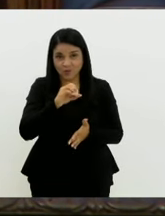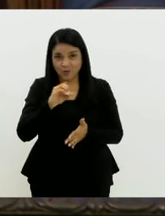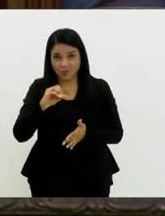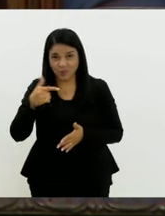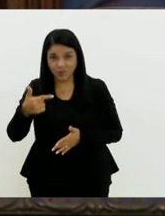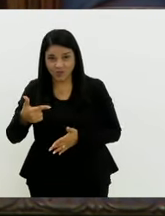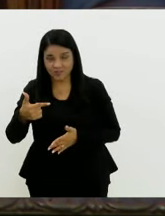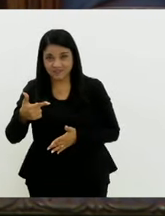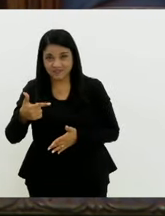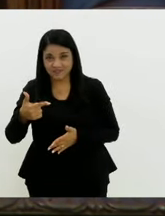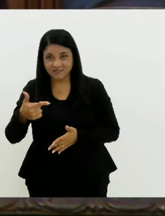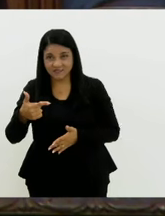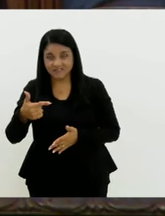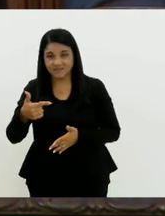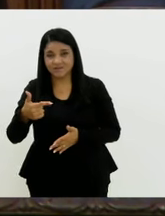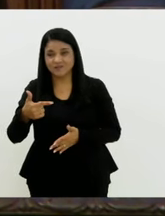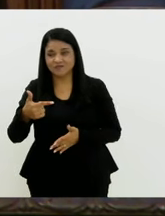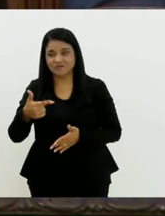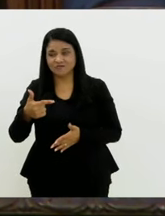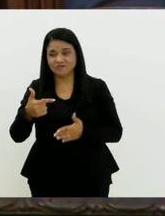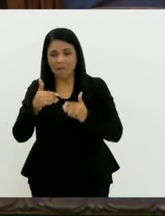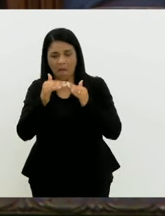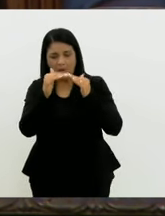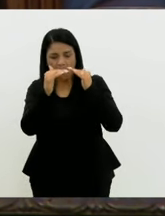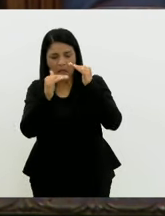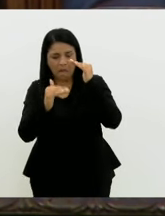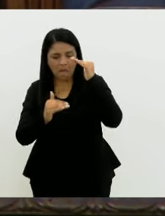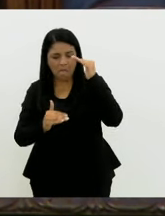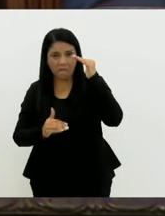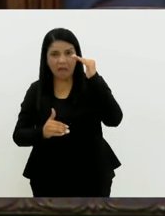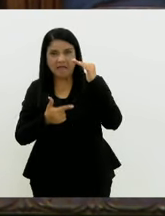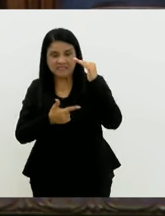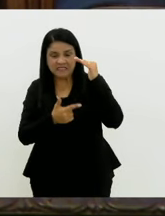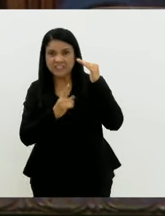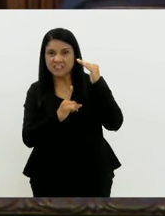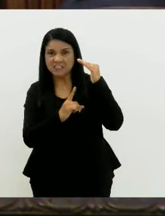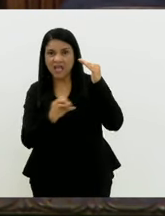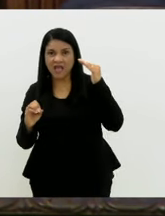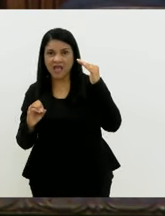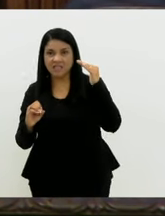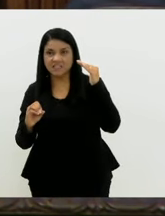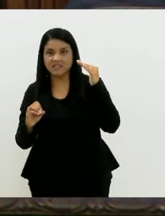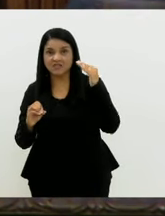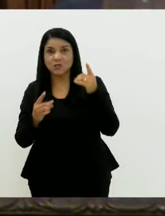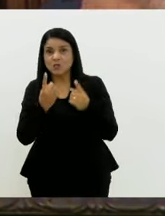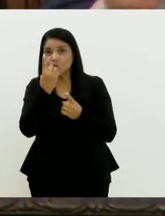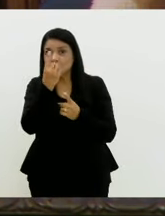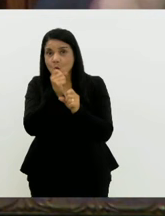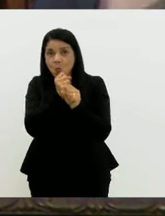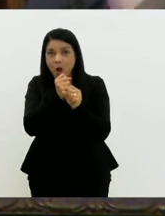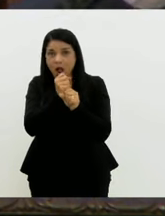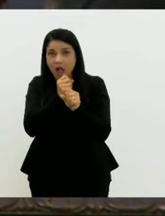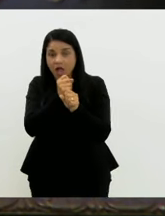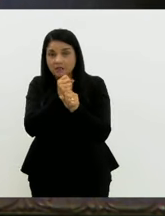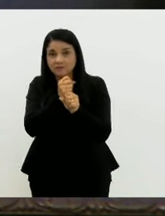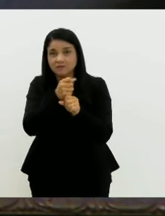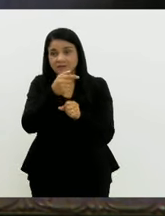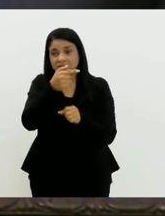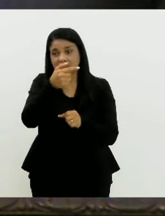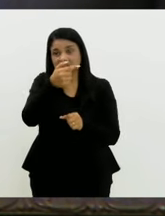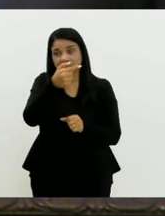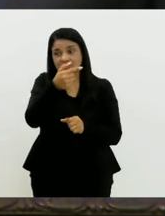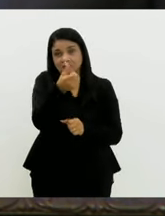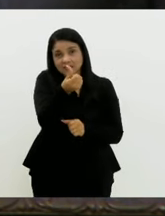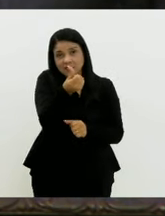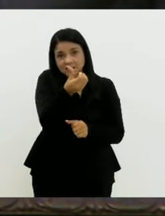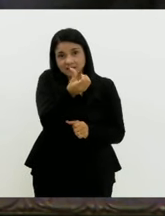da 200ª posição. Hoje, em um ano, já passamos para a 67ª.